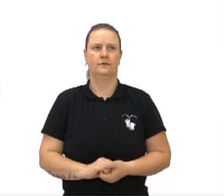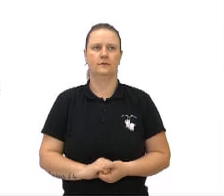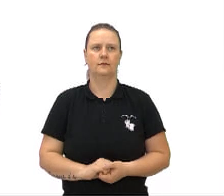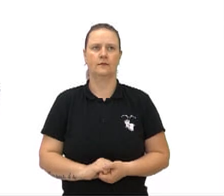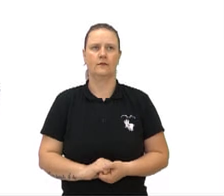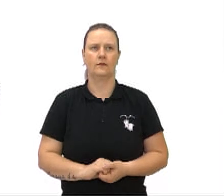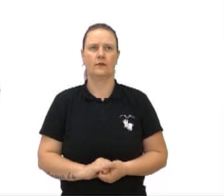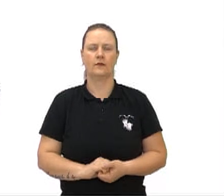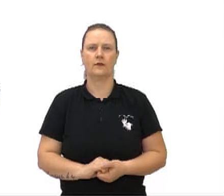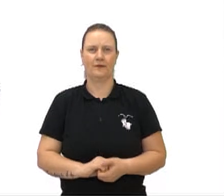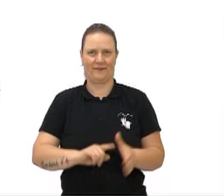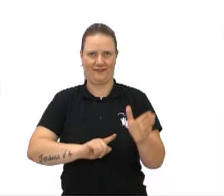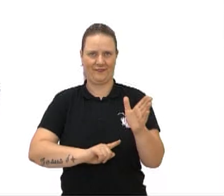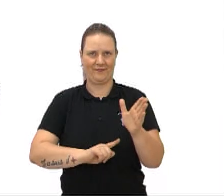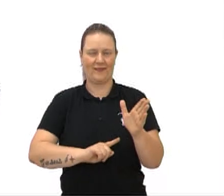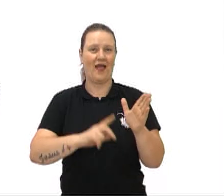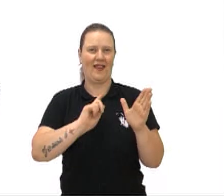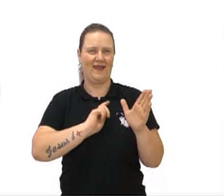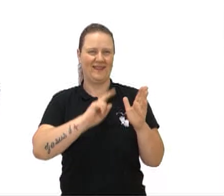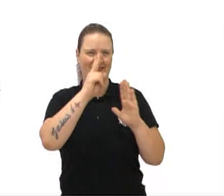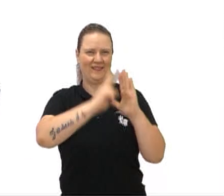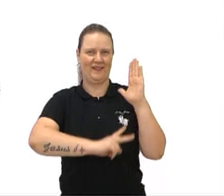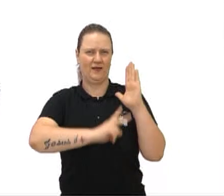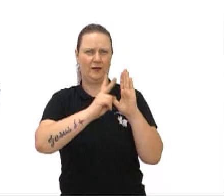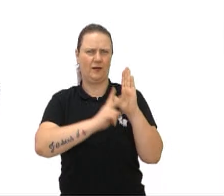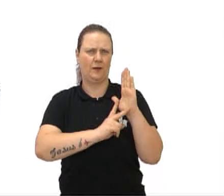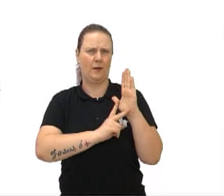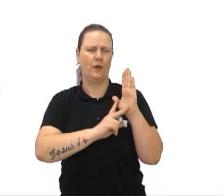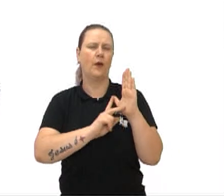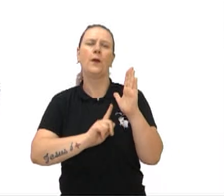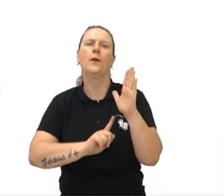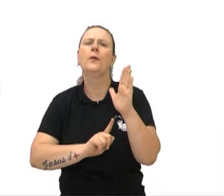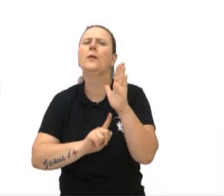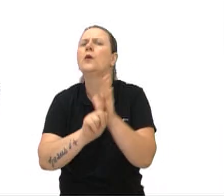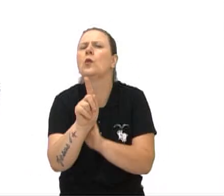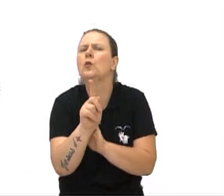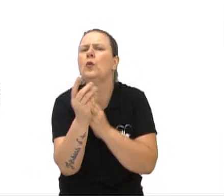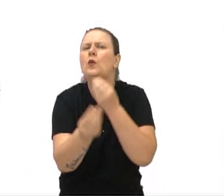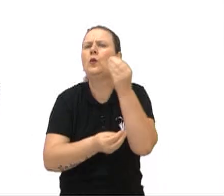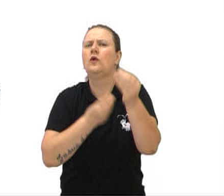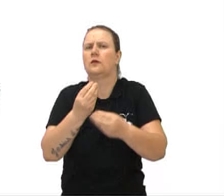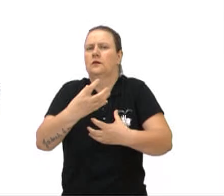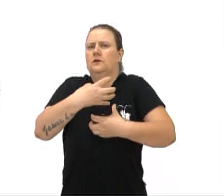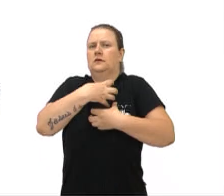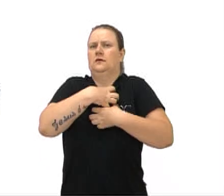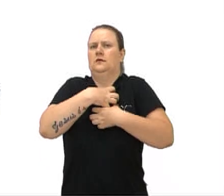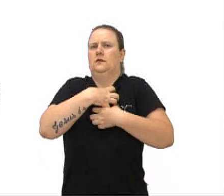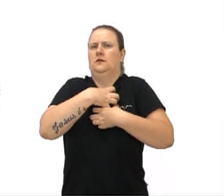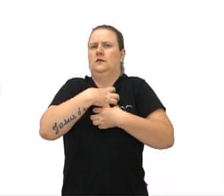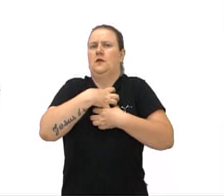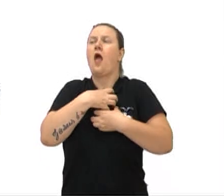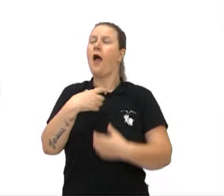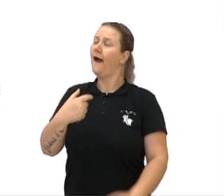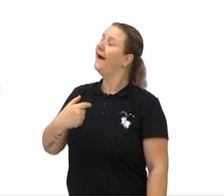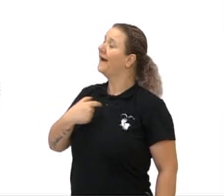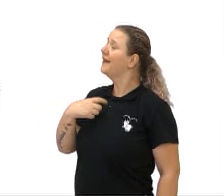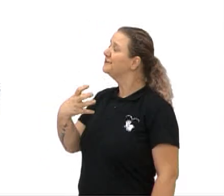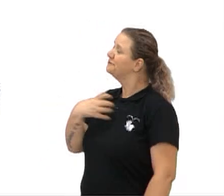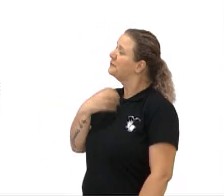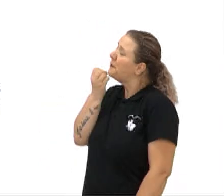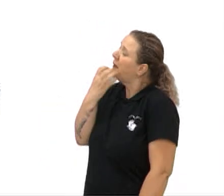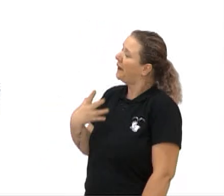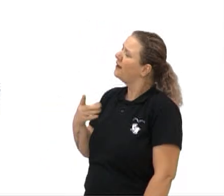você pergunta, como estás? Você pergunta, né? Como está? Como tu estás? Como responder? Estou bem. E